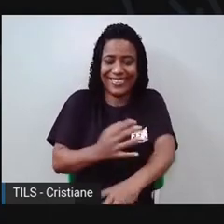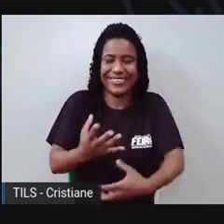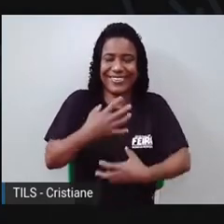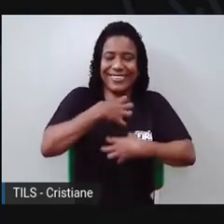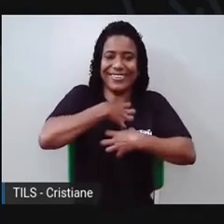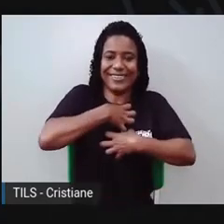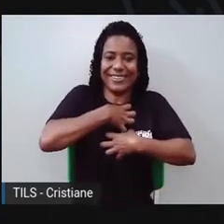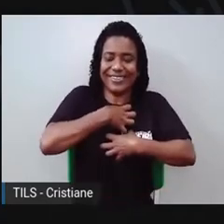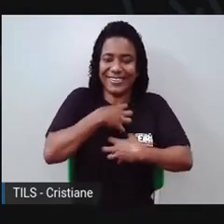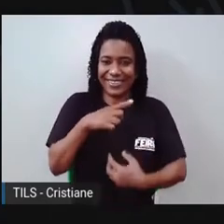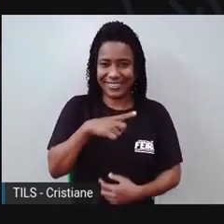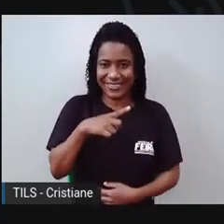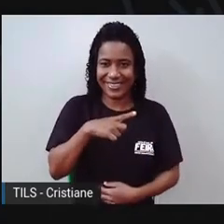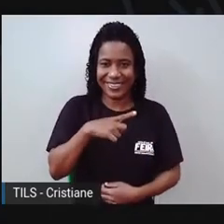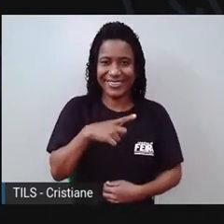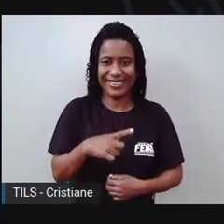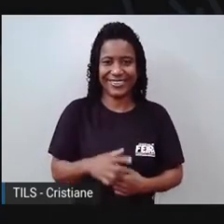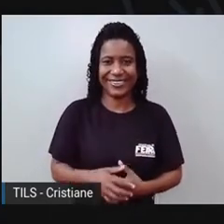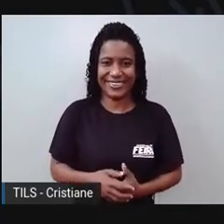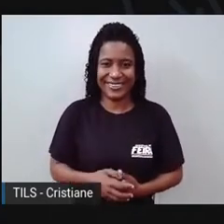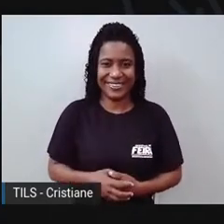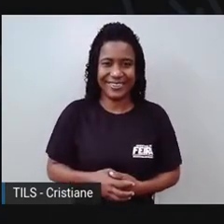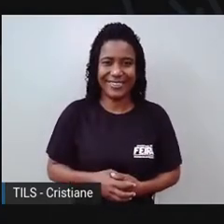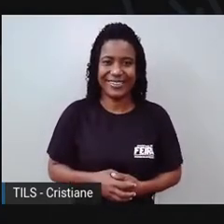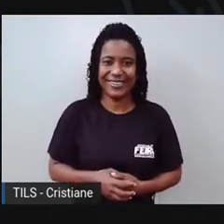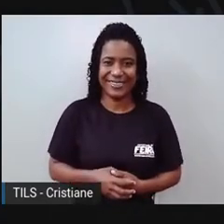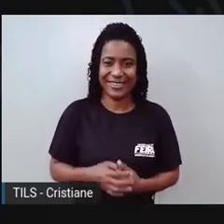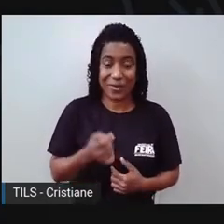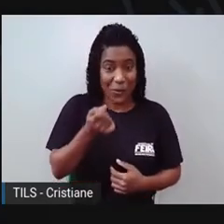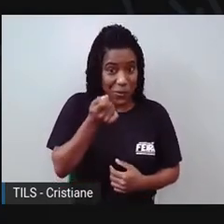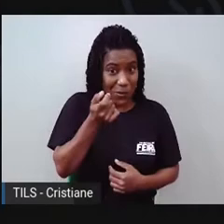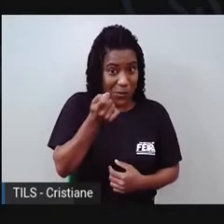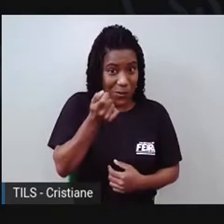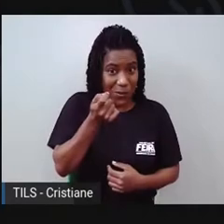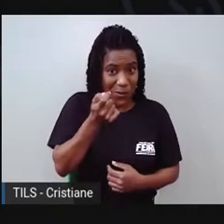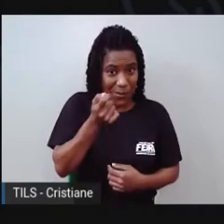Aí pronto, já tá quase terminando.